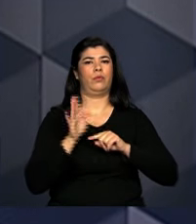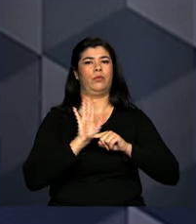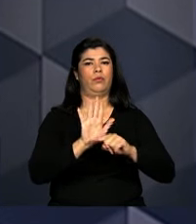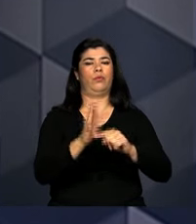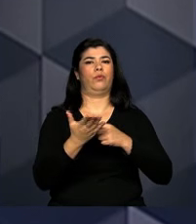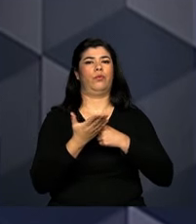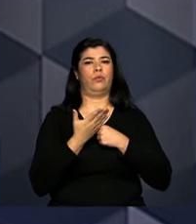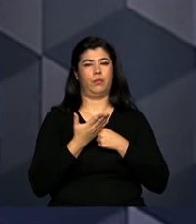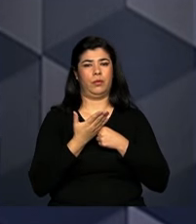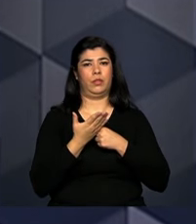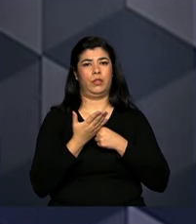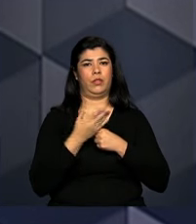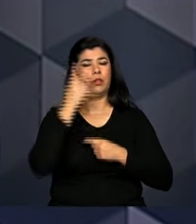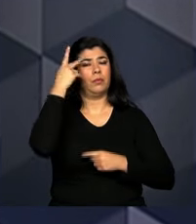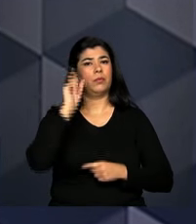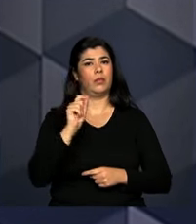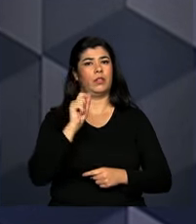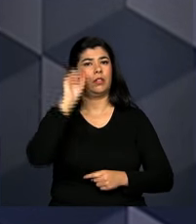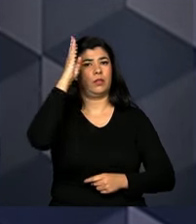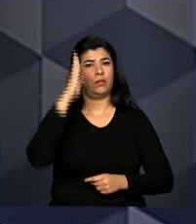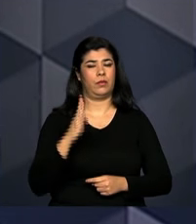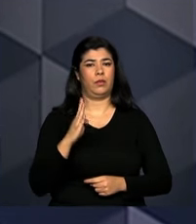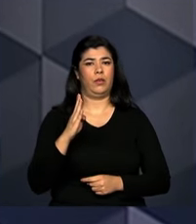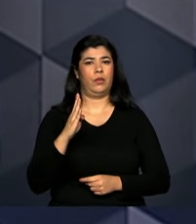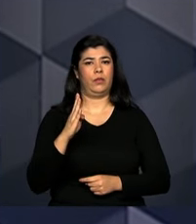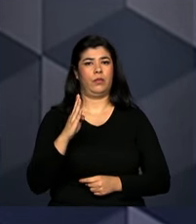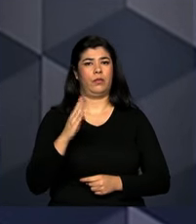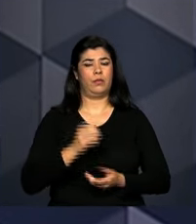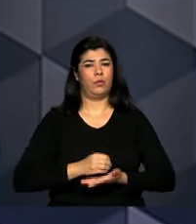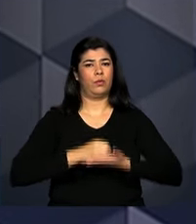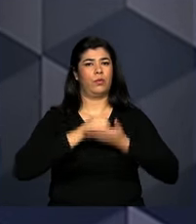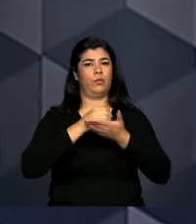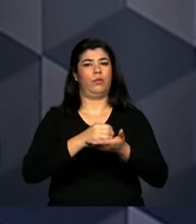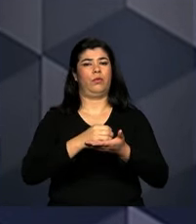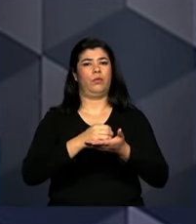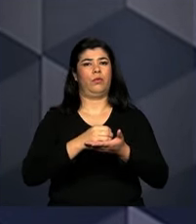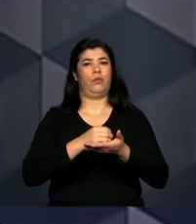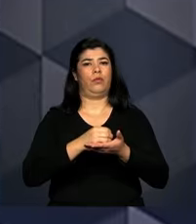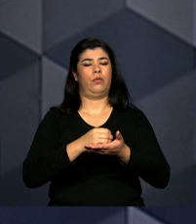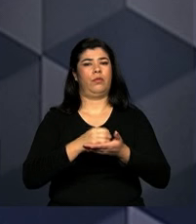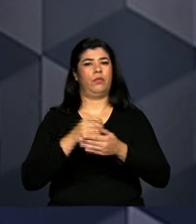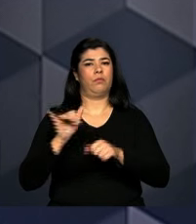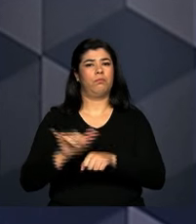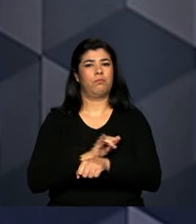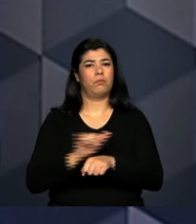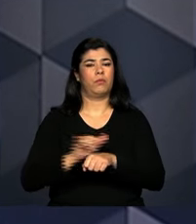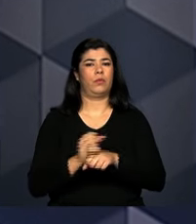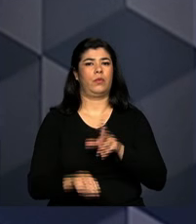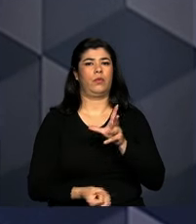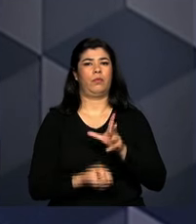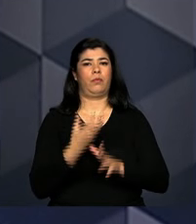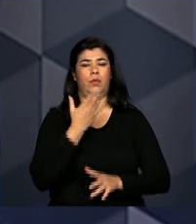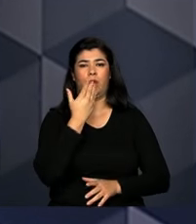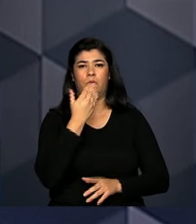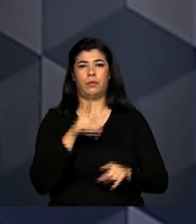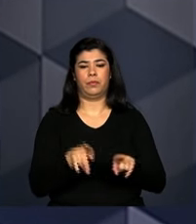cooperar para que o Brasil oferte, dentro da estratégia de produção de